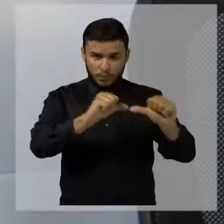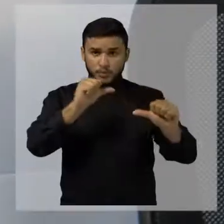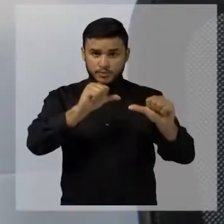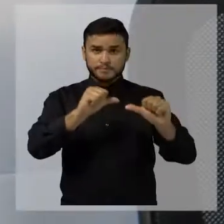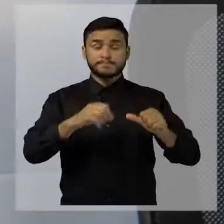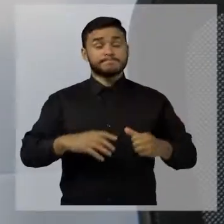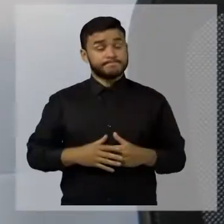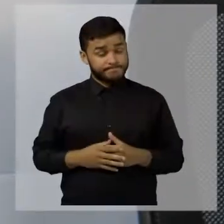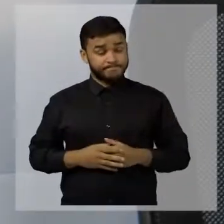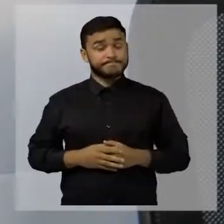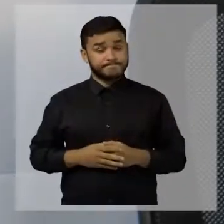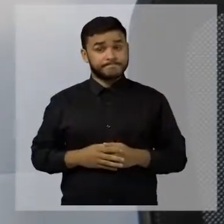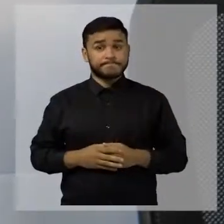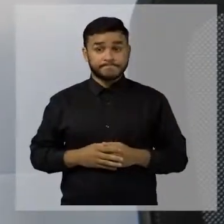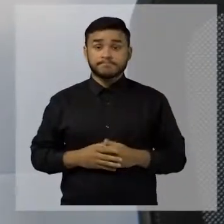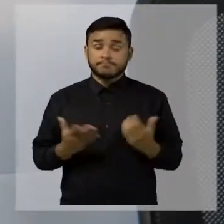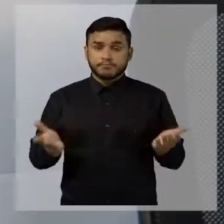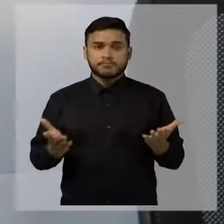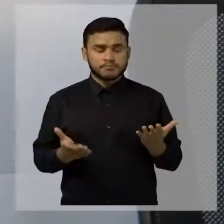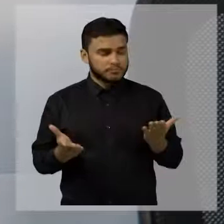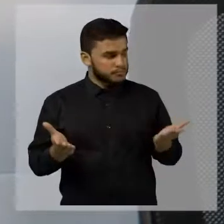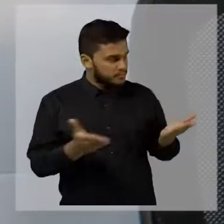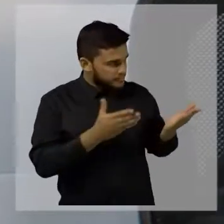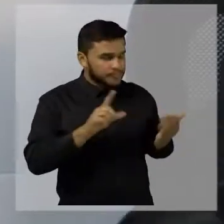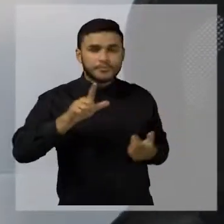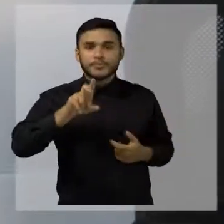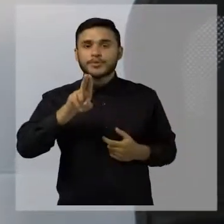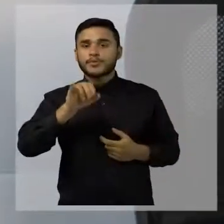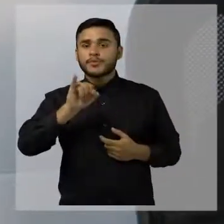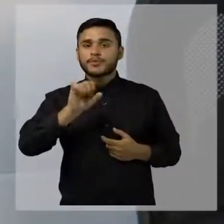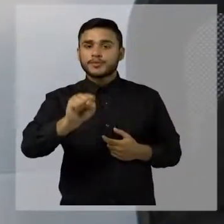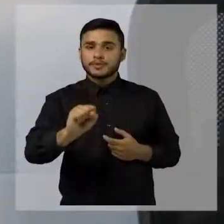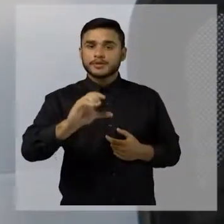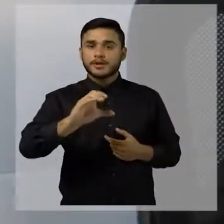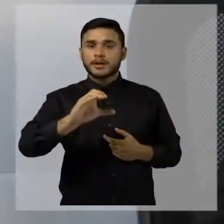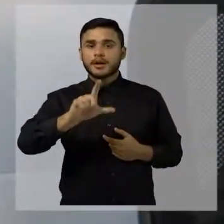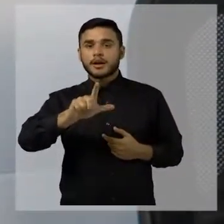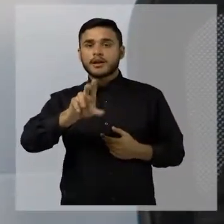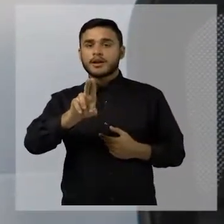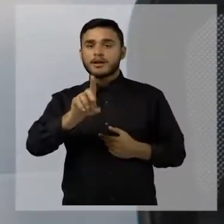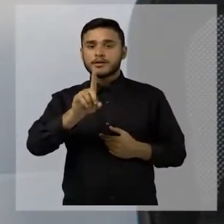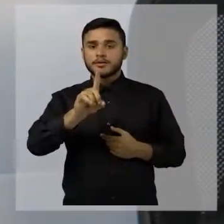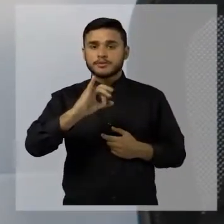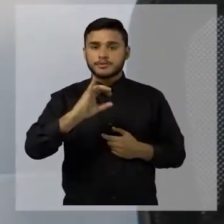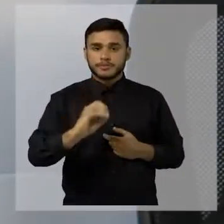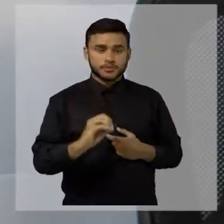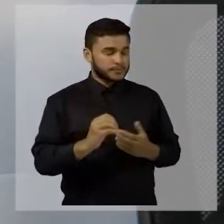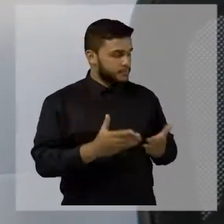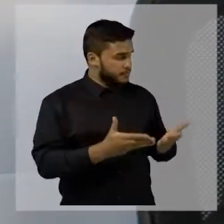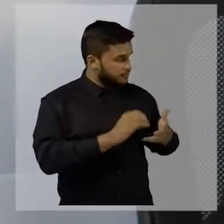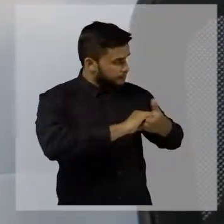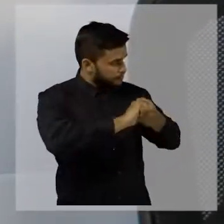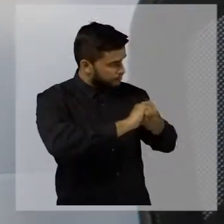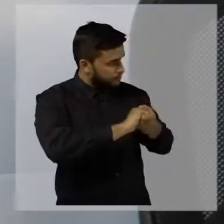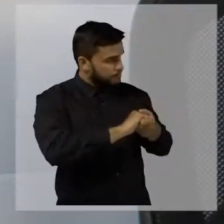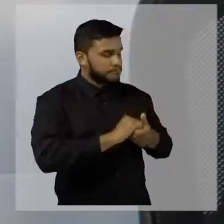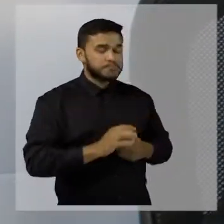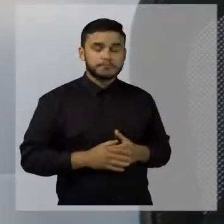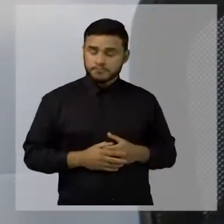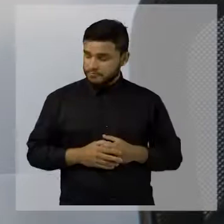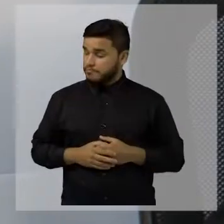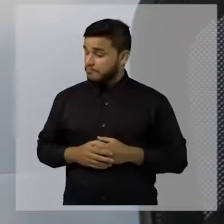Ferreira Barbosa, consultor político, tudo bem? Tudo bom, Paulo. E é interessante que essa reforma da